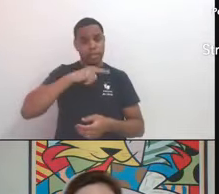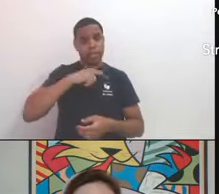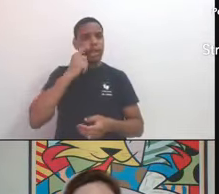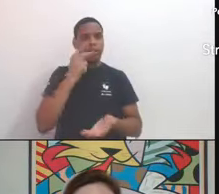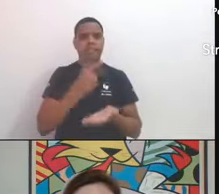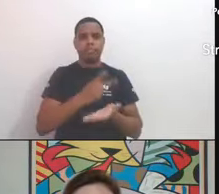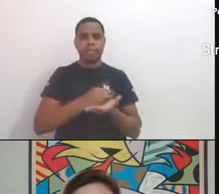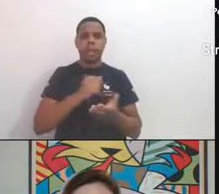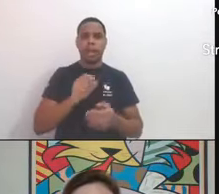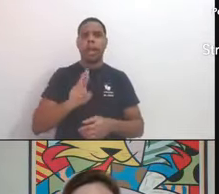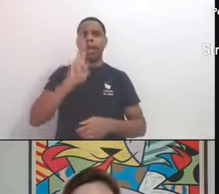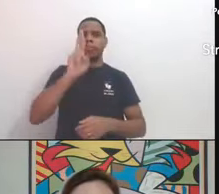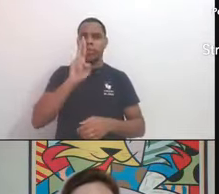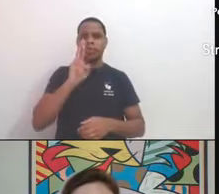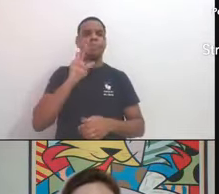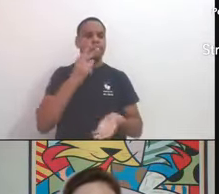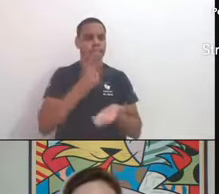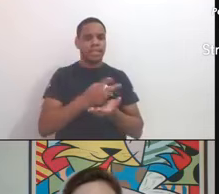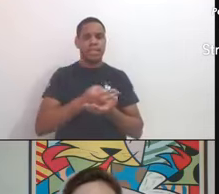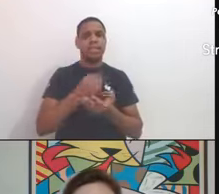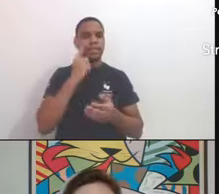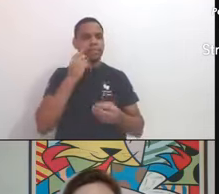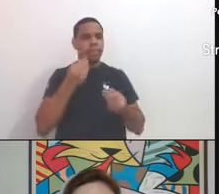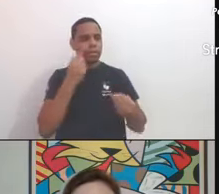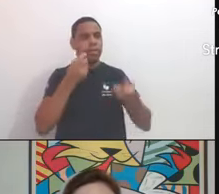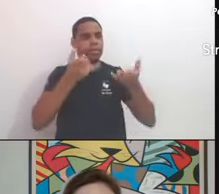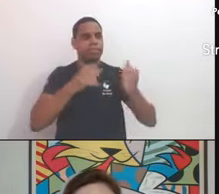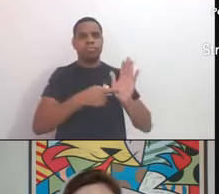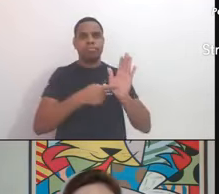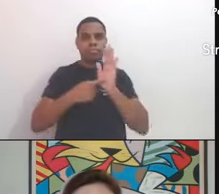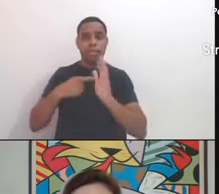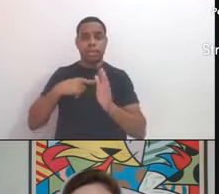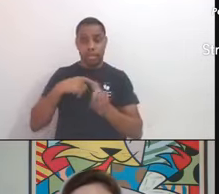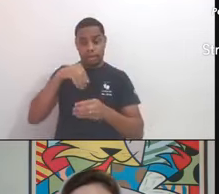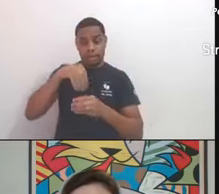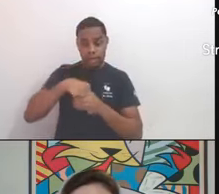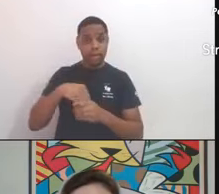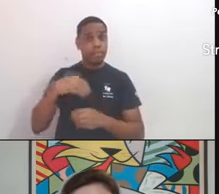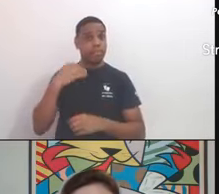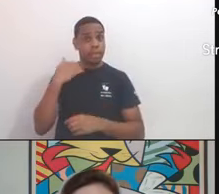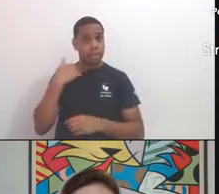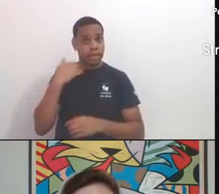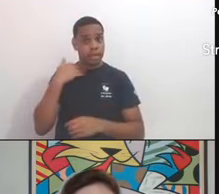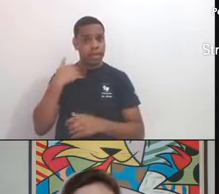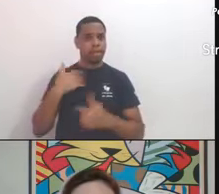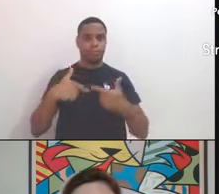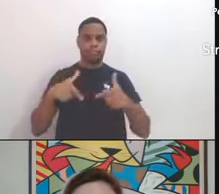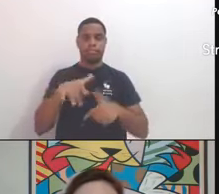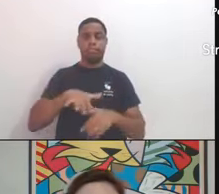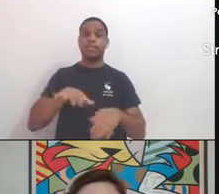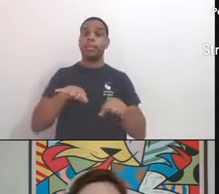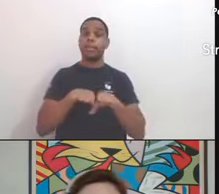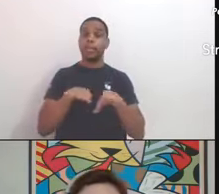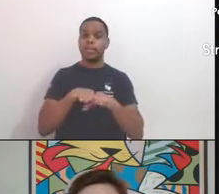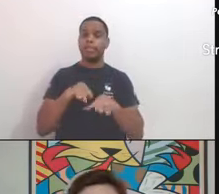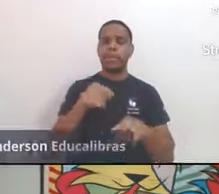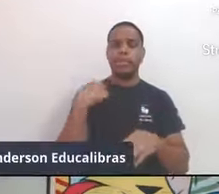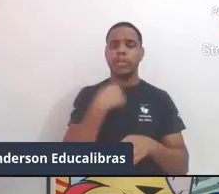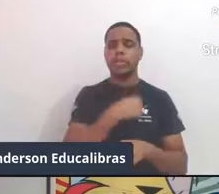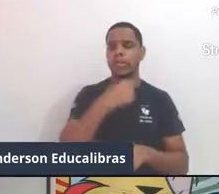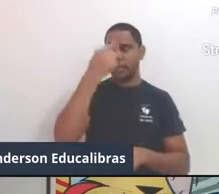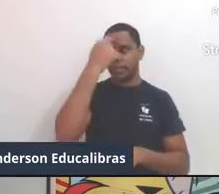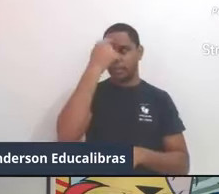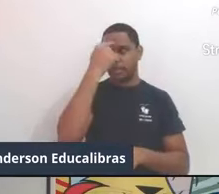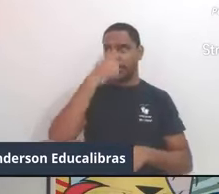cada vez melhores, um pouco das iniciativas que a gente tem tomado não só no sistema financeiro, mas também de olhar